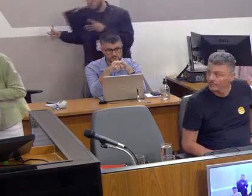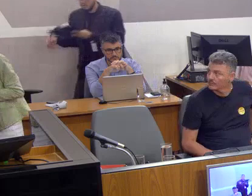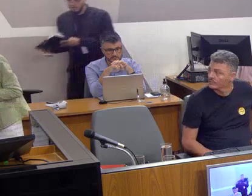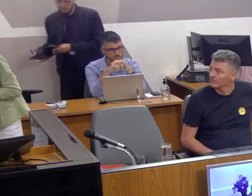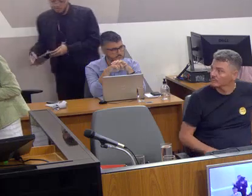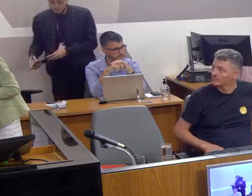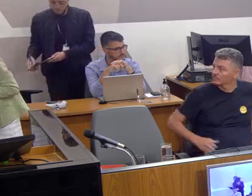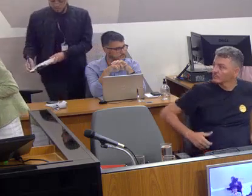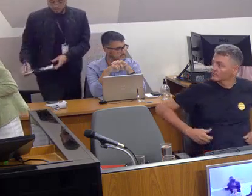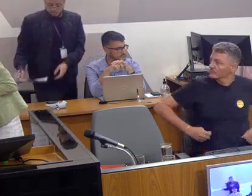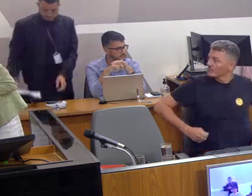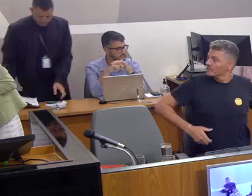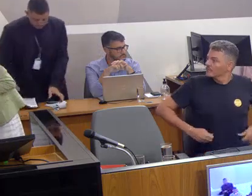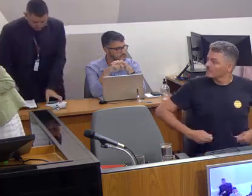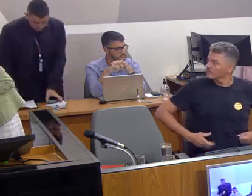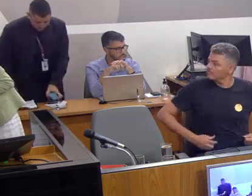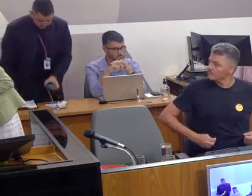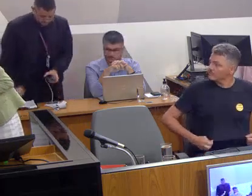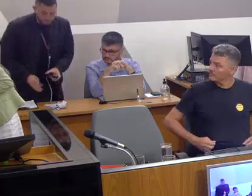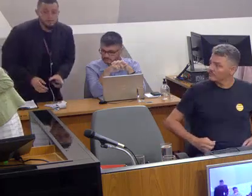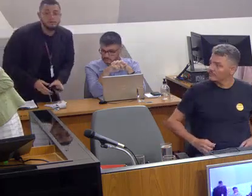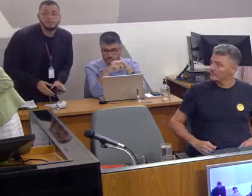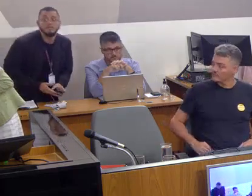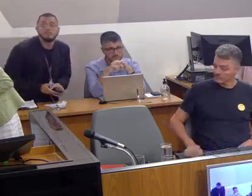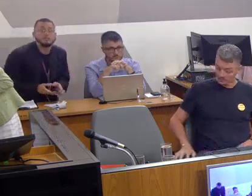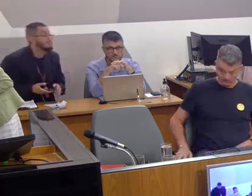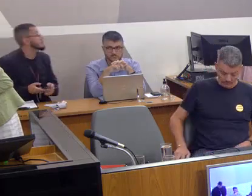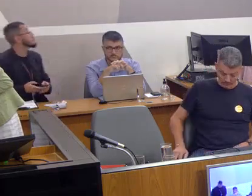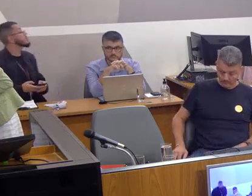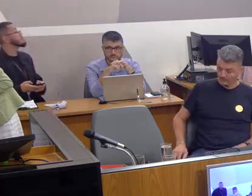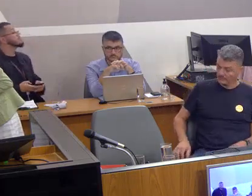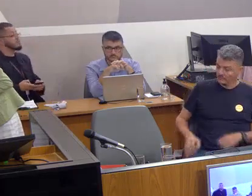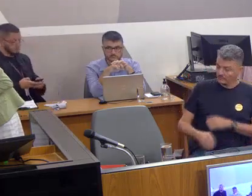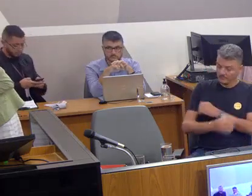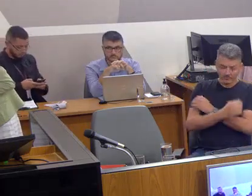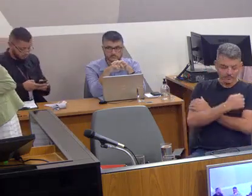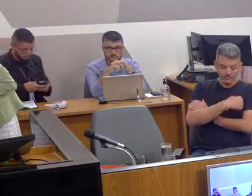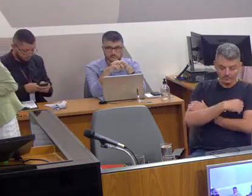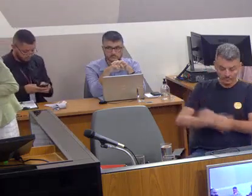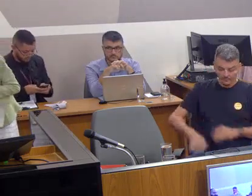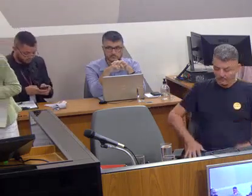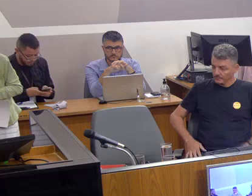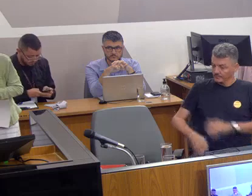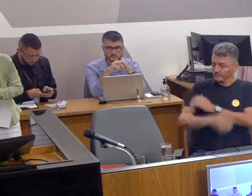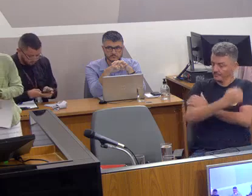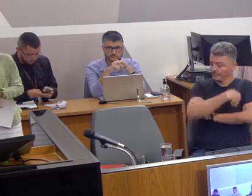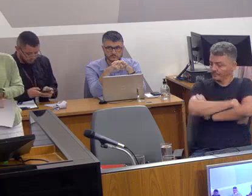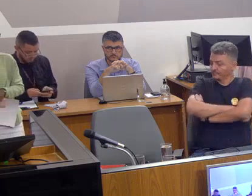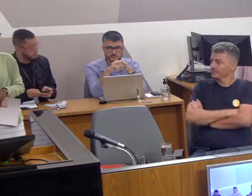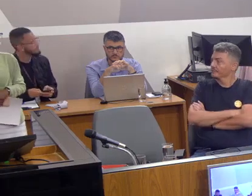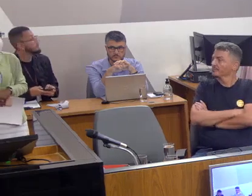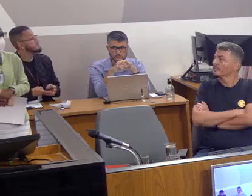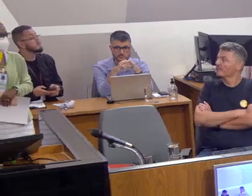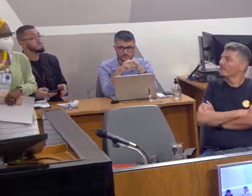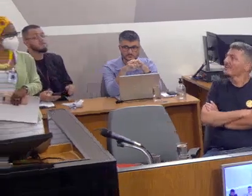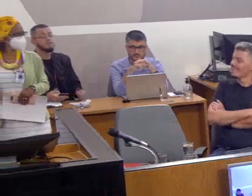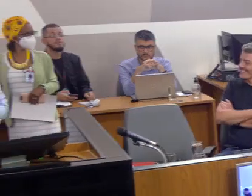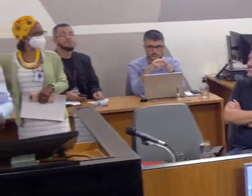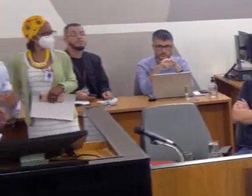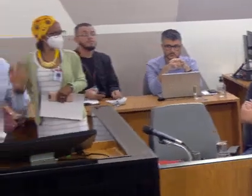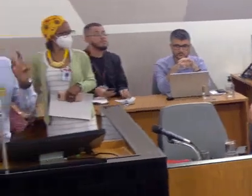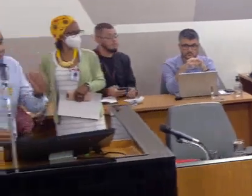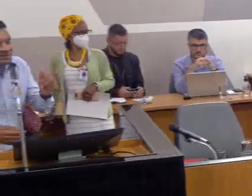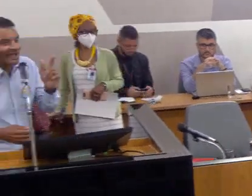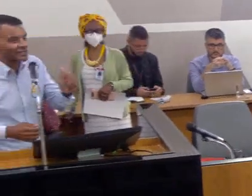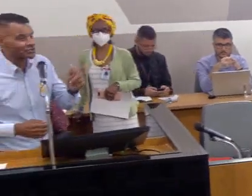seus dentifica aí também Adilson sou um dos lesados lá pela por aquela organização criminosa